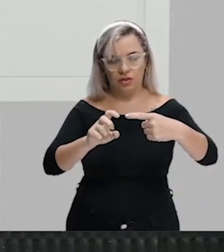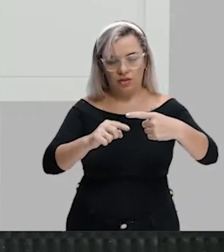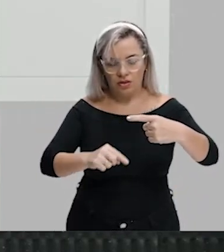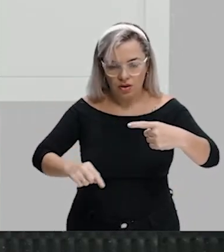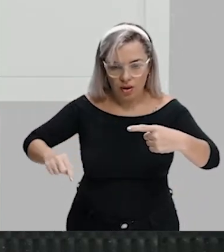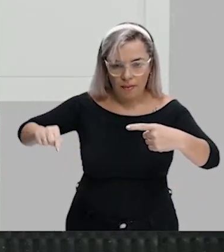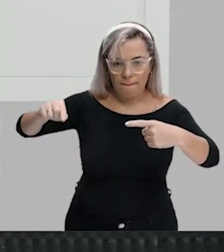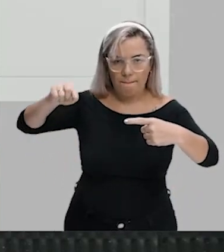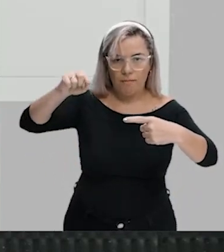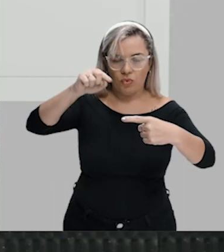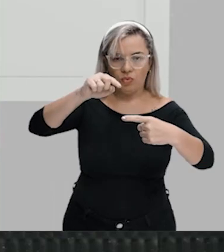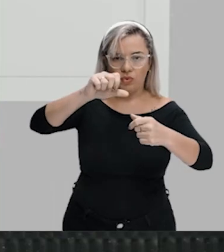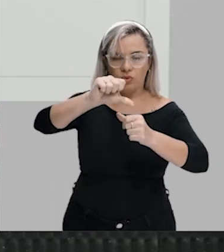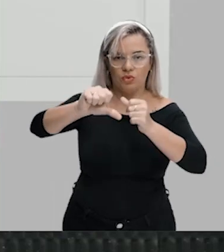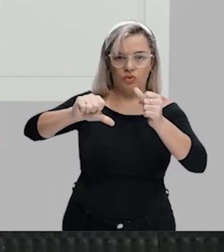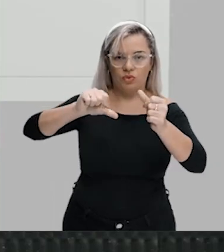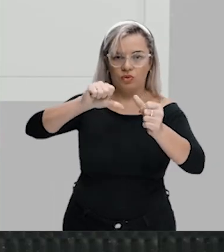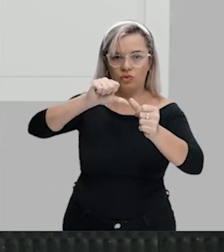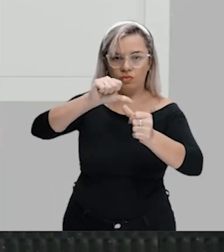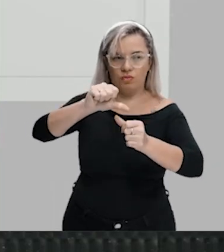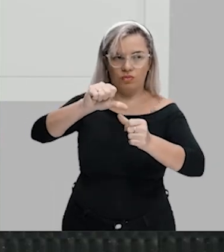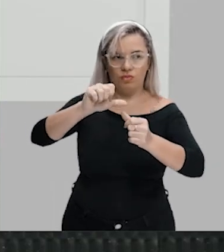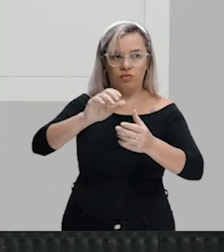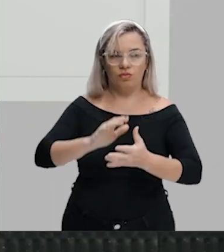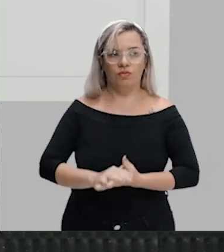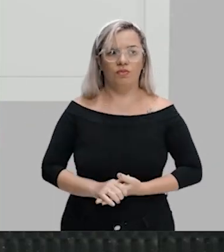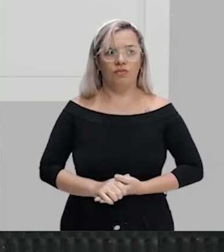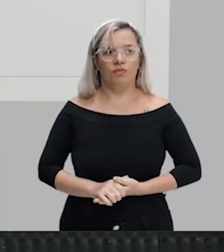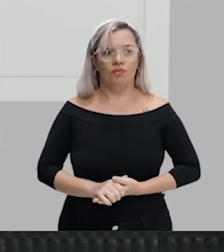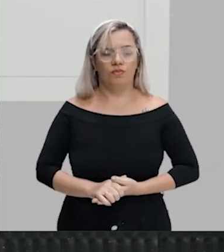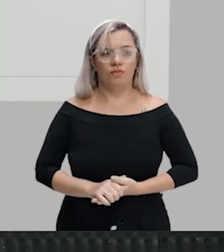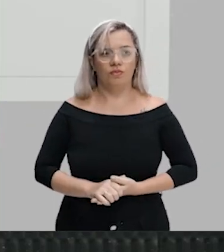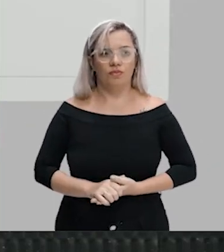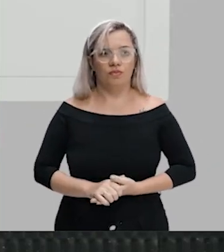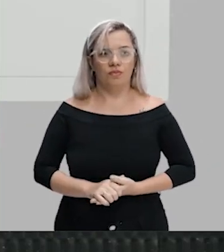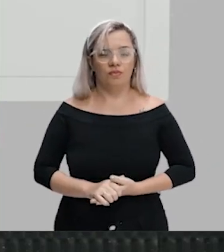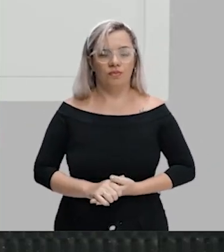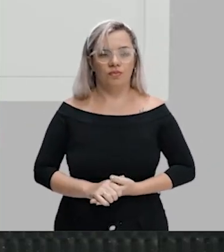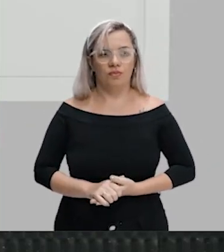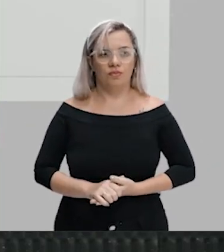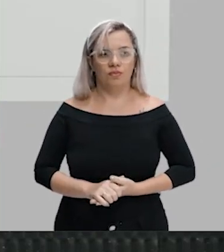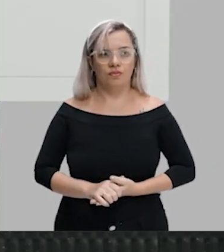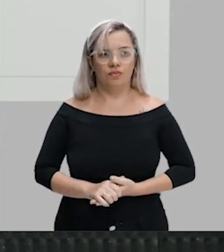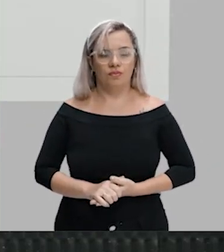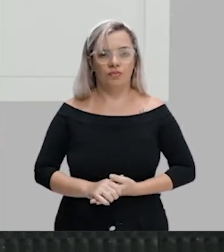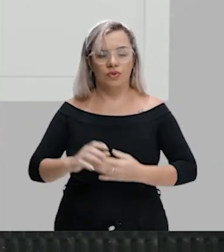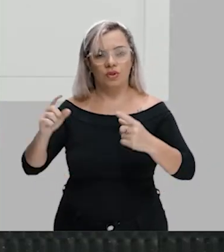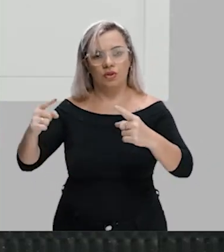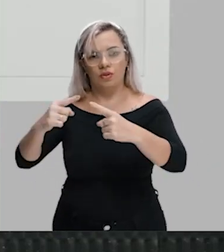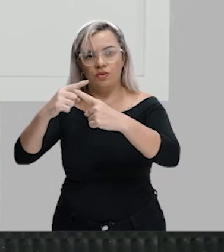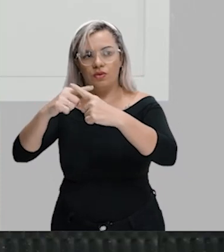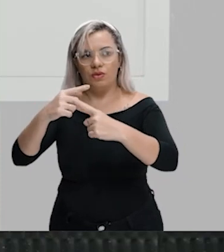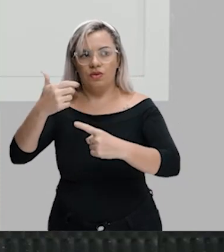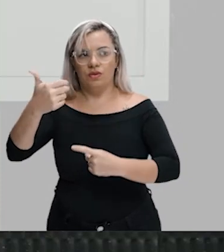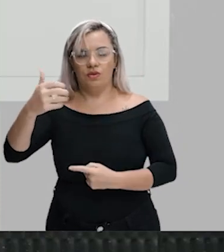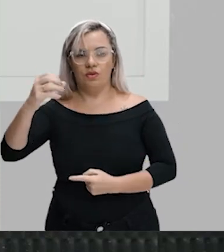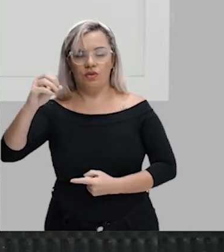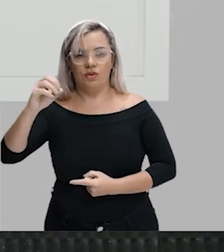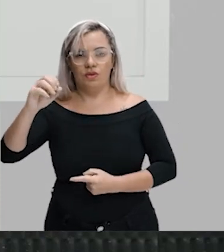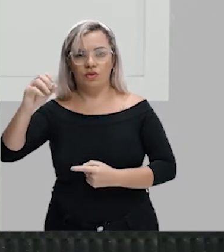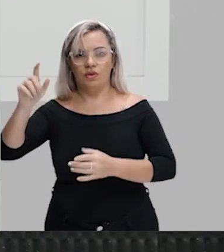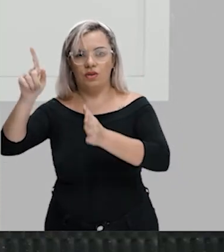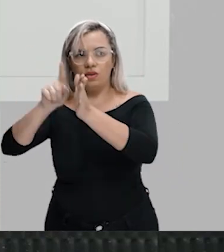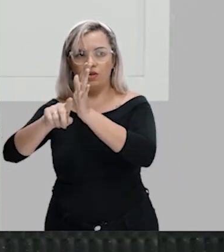sinal trocado, do expoente. Então, fica 10 elevado a menos 5, Então,